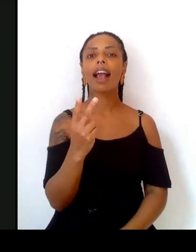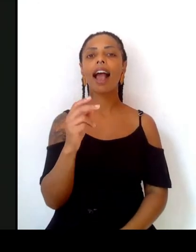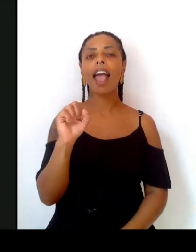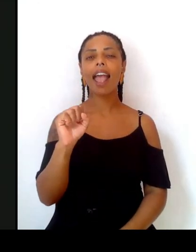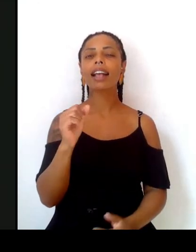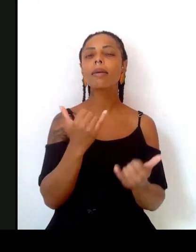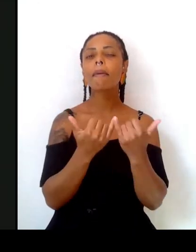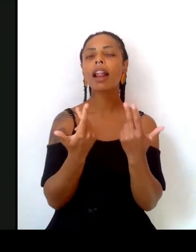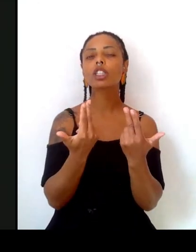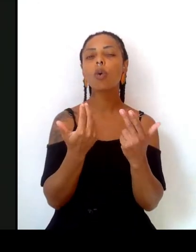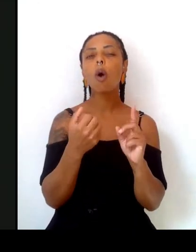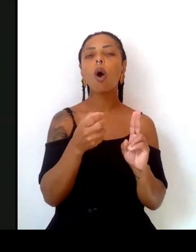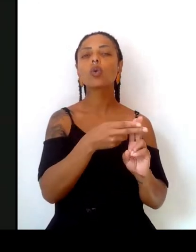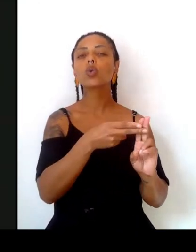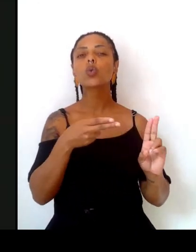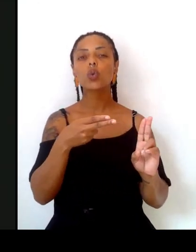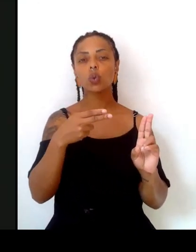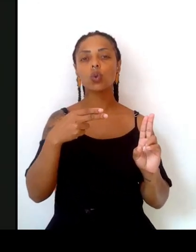brasileiros